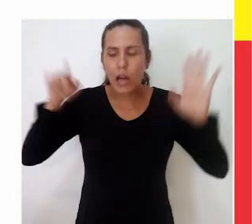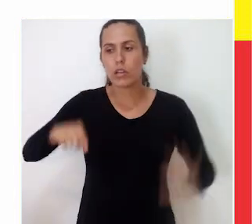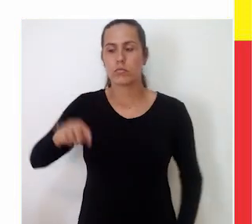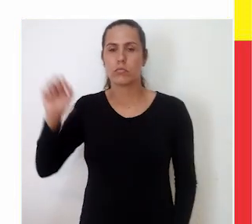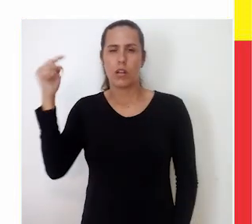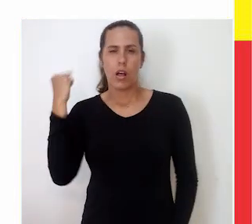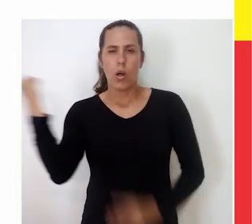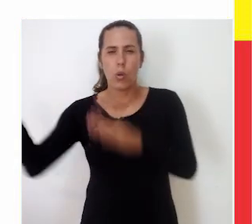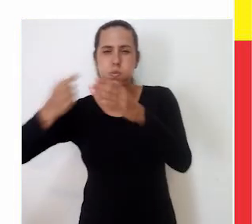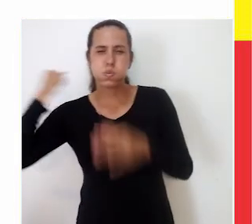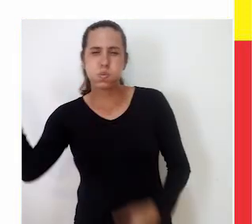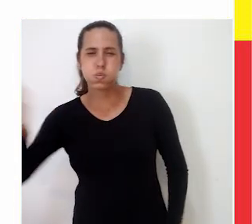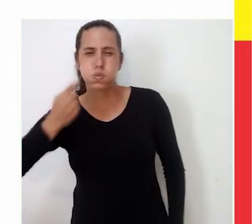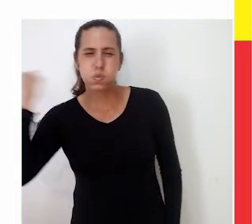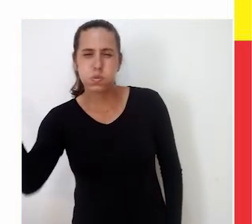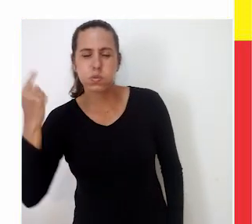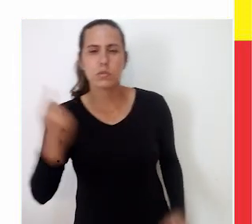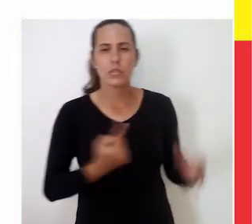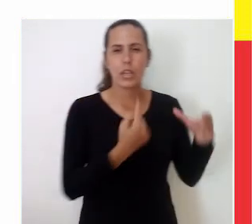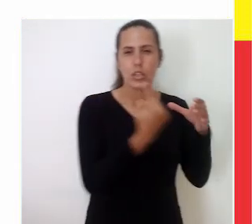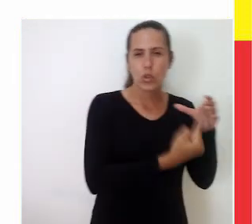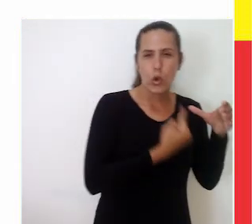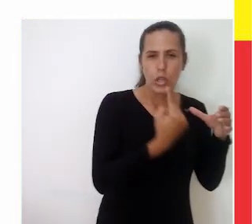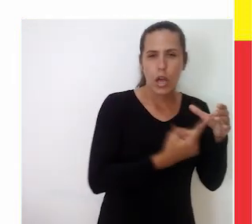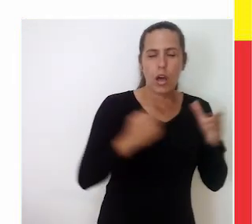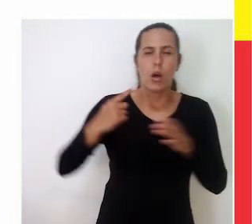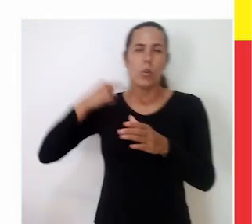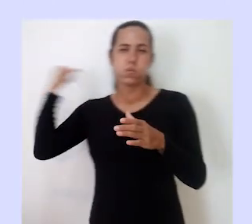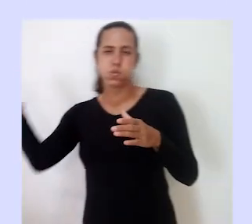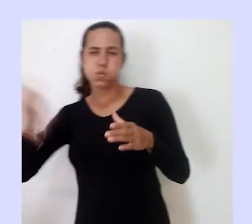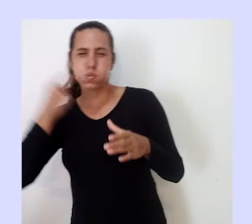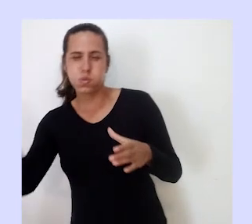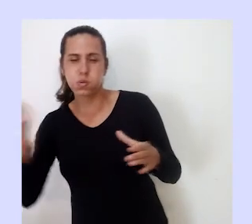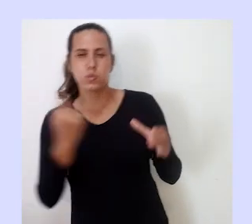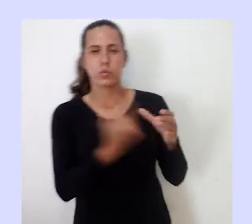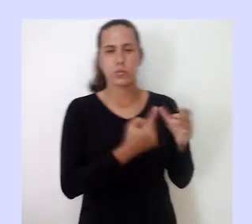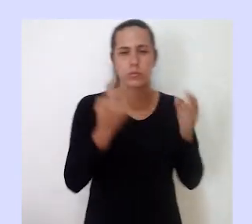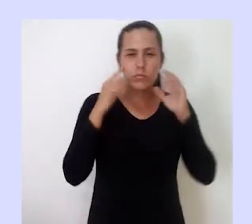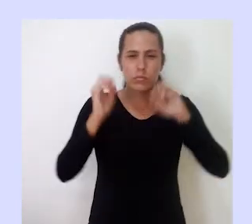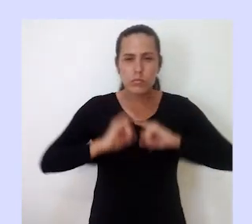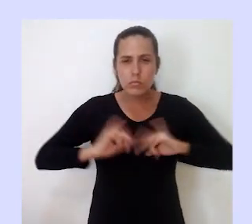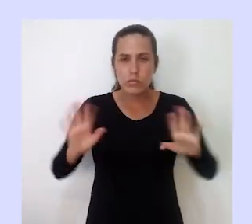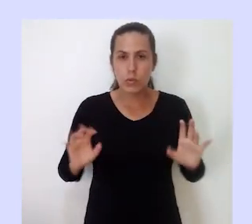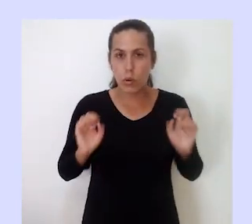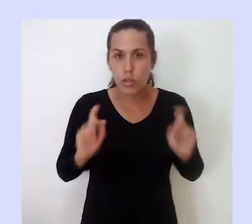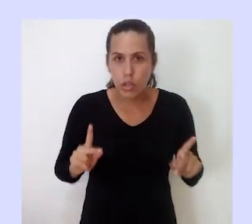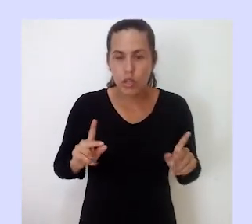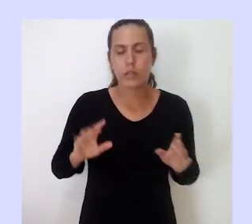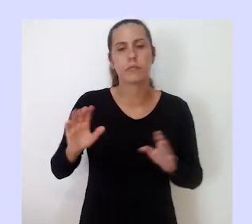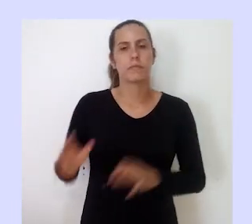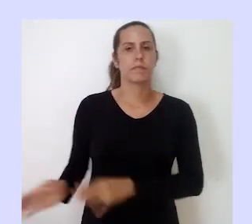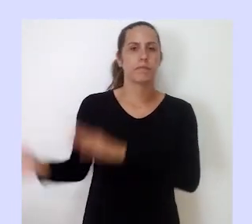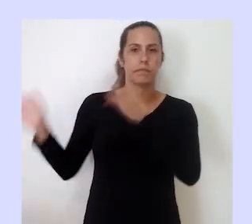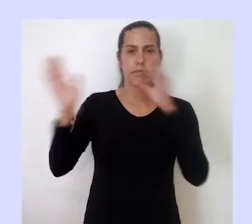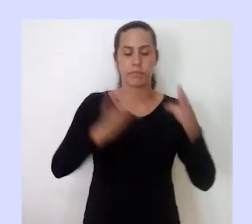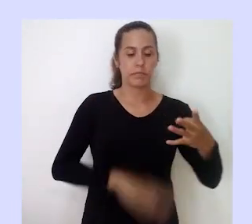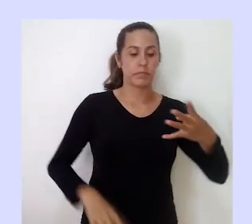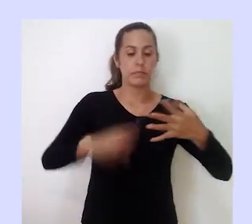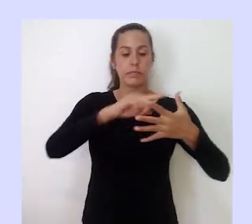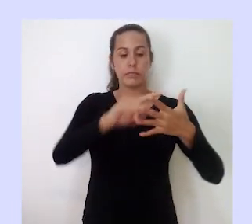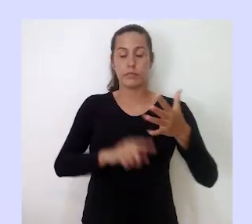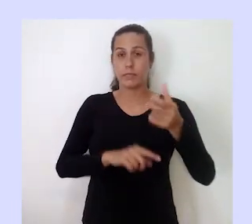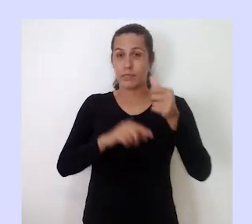do tornado, não tem como errar mais, ok? Vamos agora para o 7º fenômeno